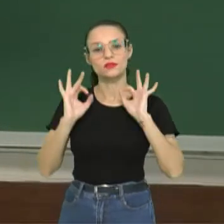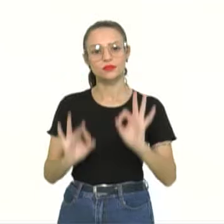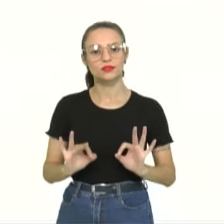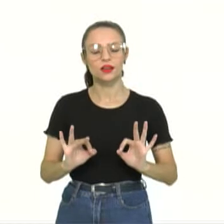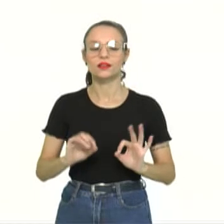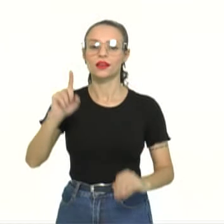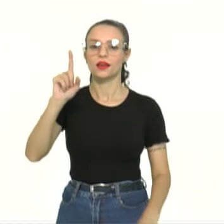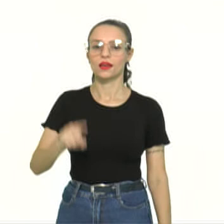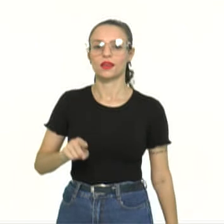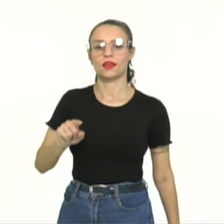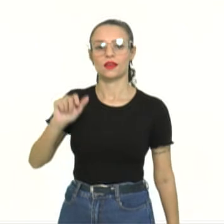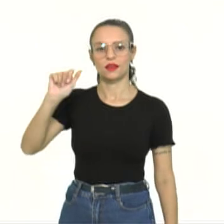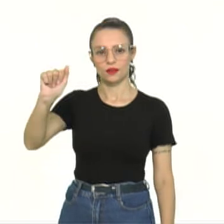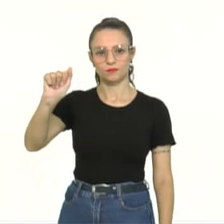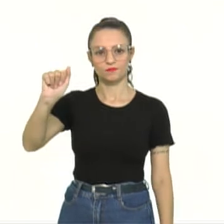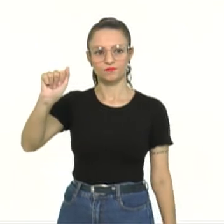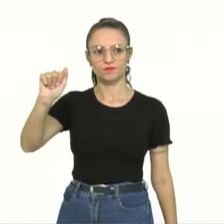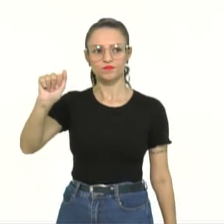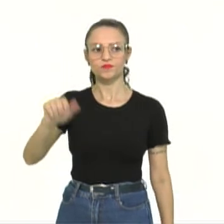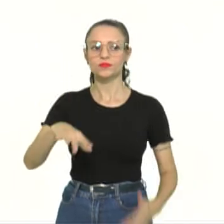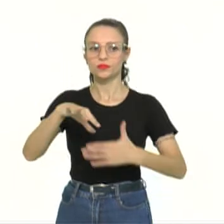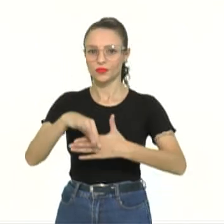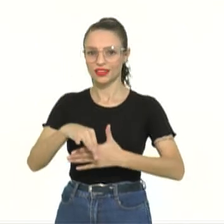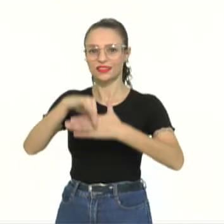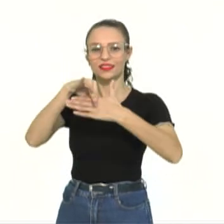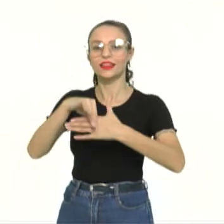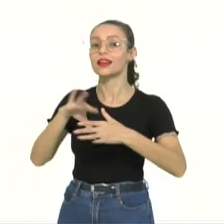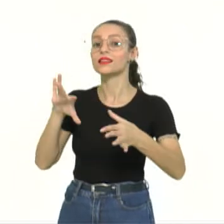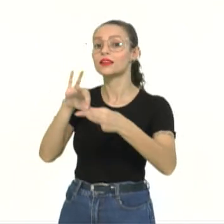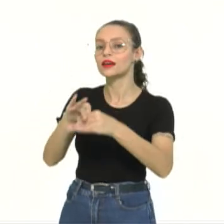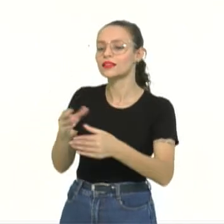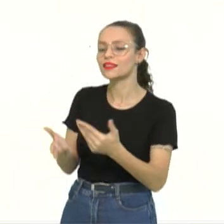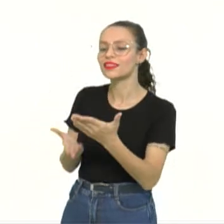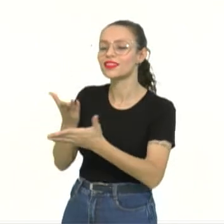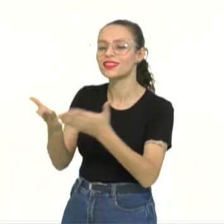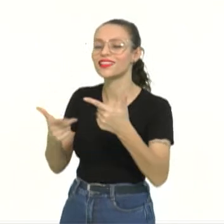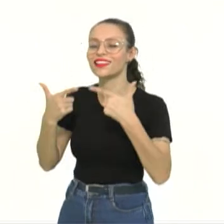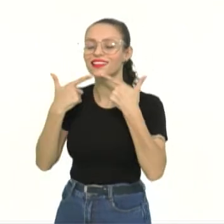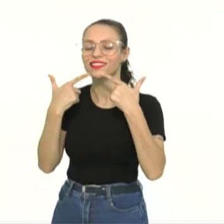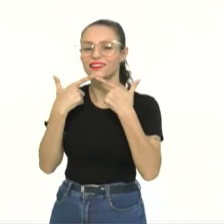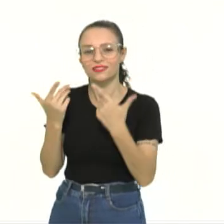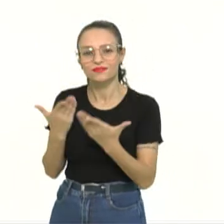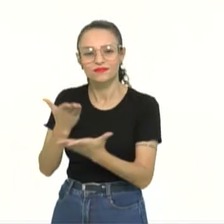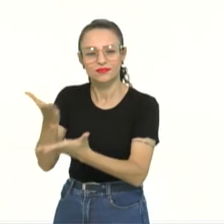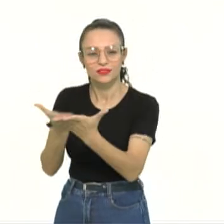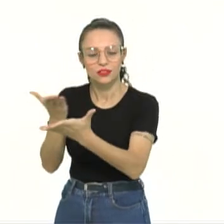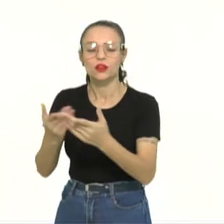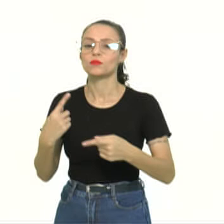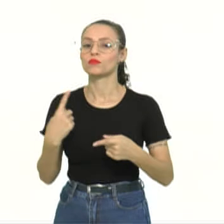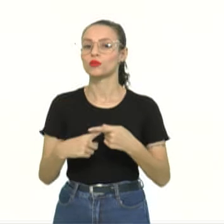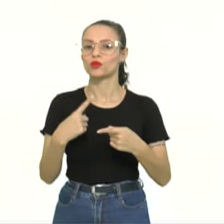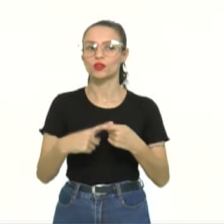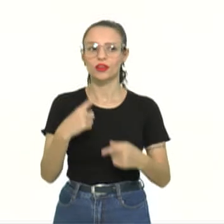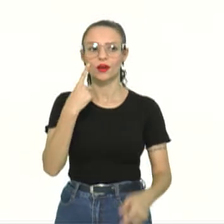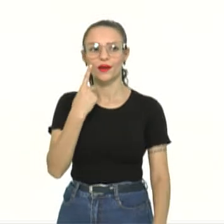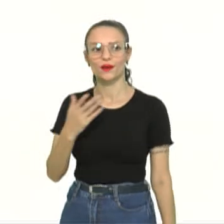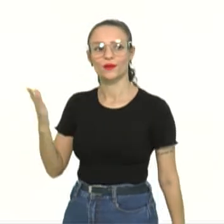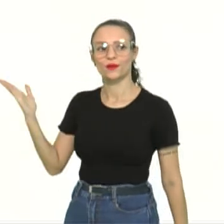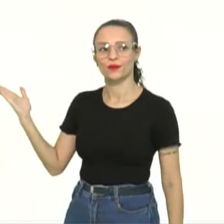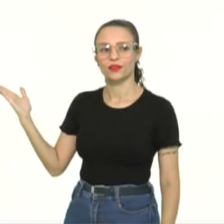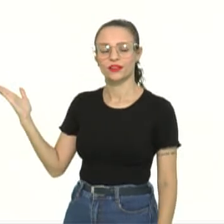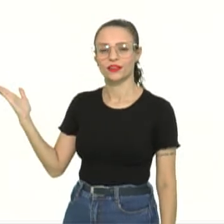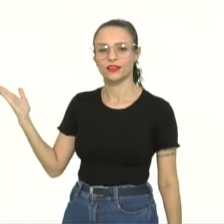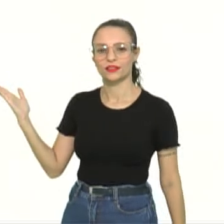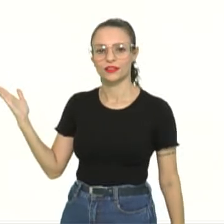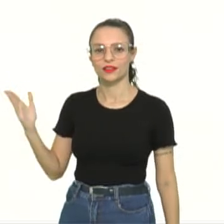correta é a alternativa liderança baseada no clientelismo por quê Porque a gente vê